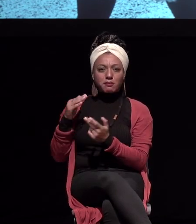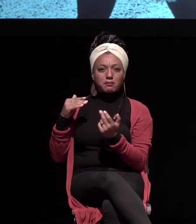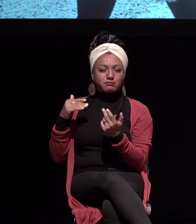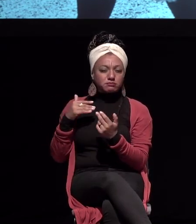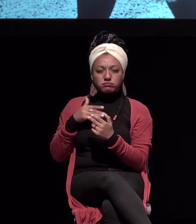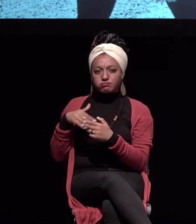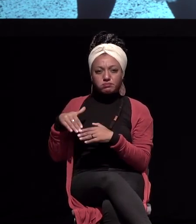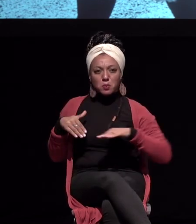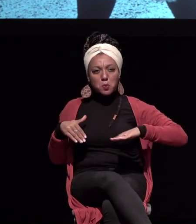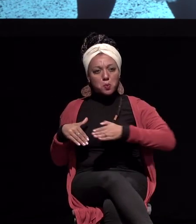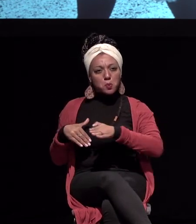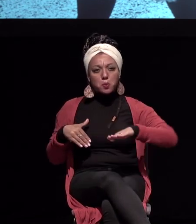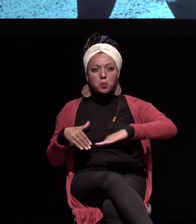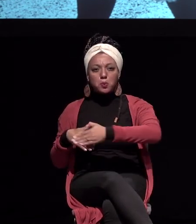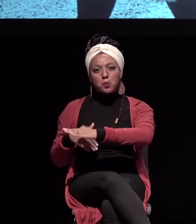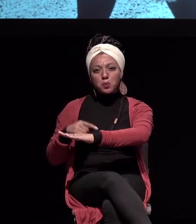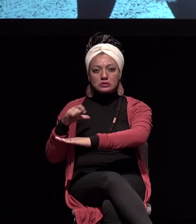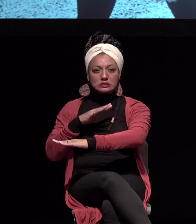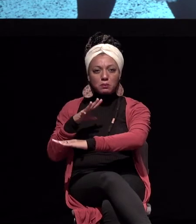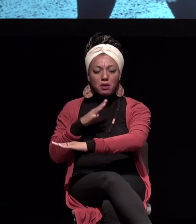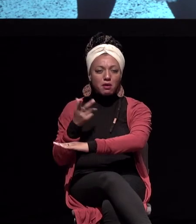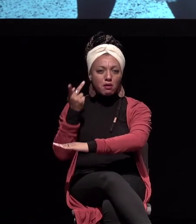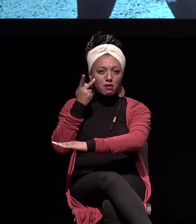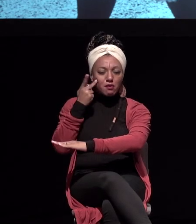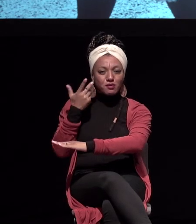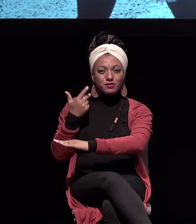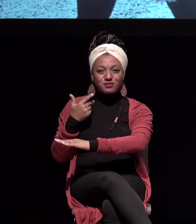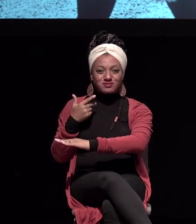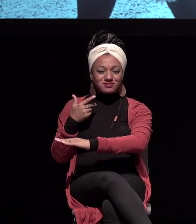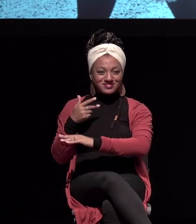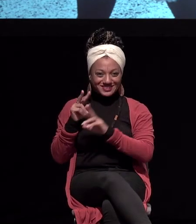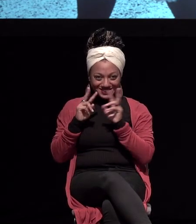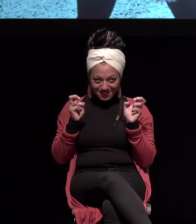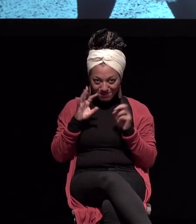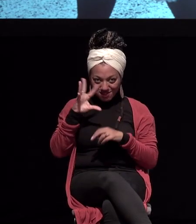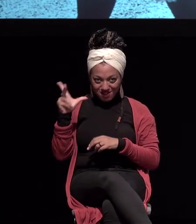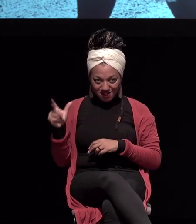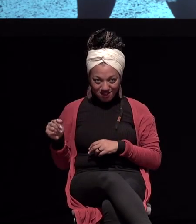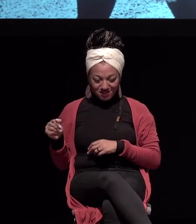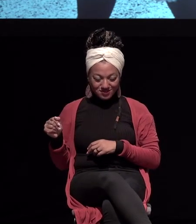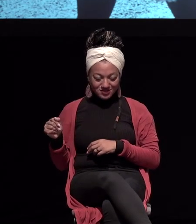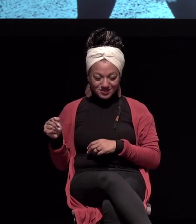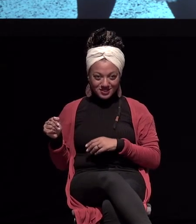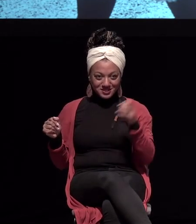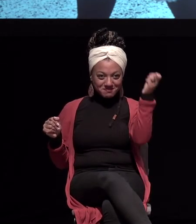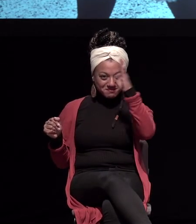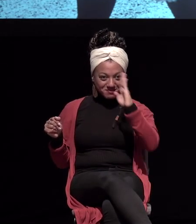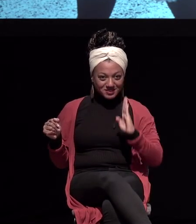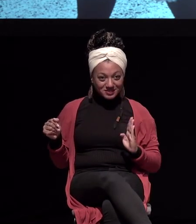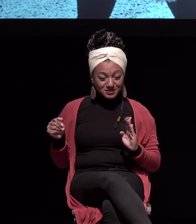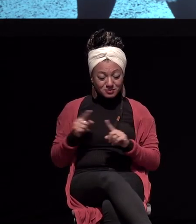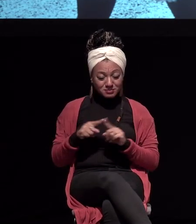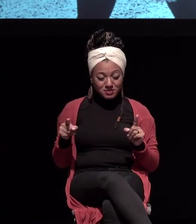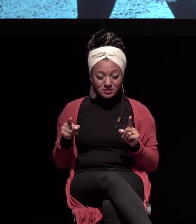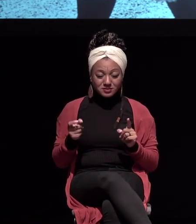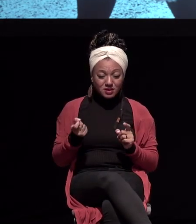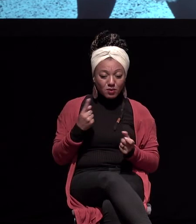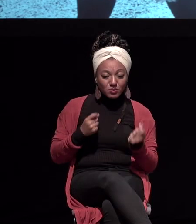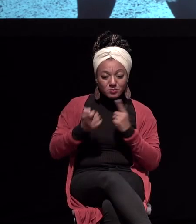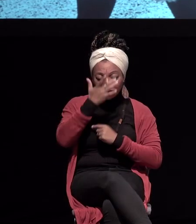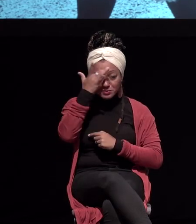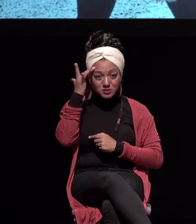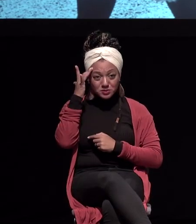é sobre África e Brasil, mas ainda assim alguns se sentiram constrangidos de estar nesse